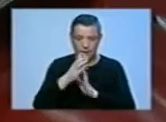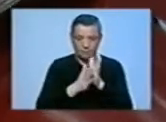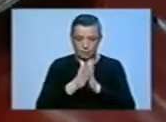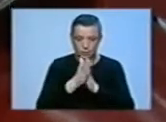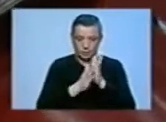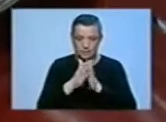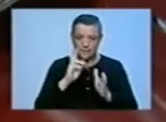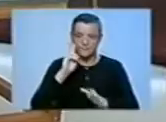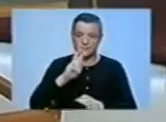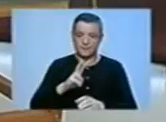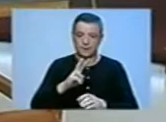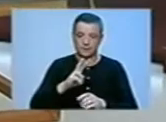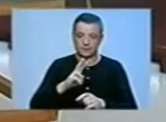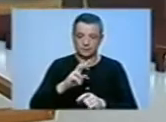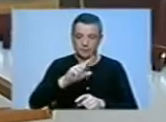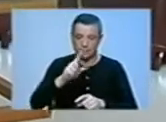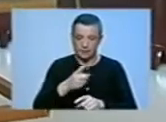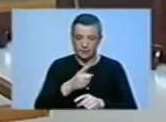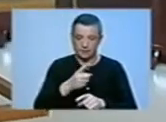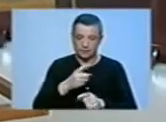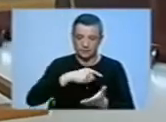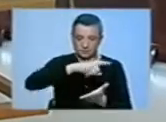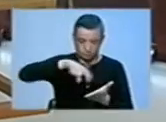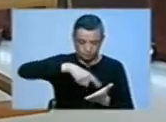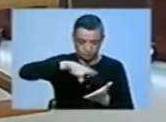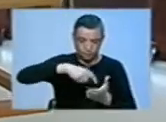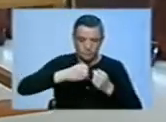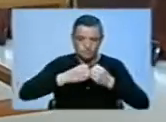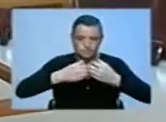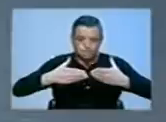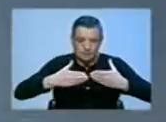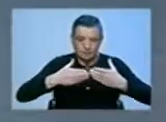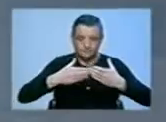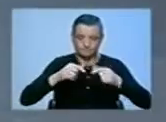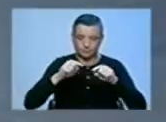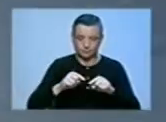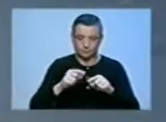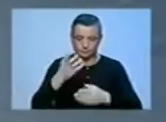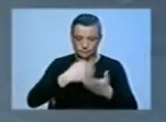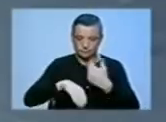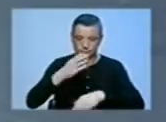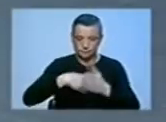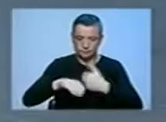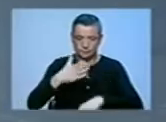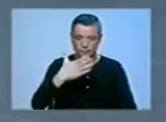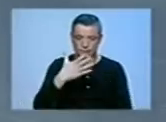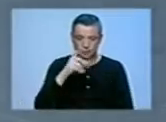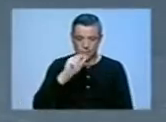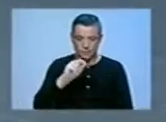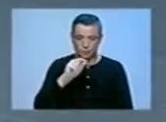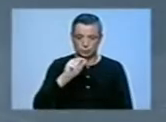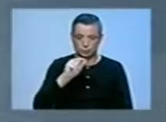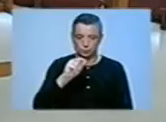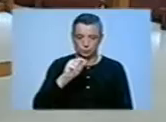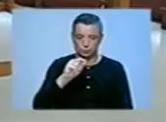lá direitinho como deve ficar vamos deixar então as natas ficar em frente tarde vamos atirar já passaram cinco minutos vamos retirar